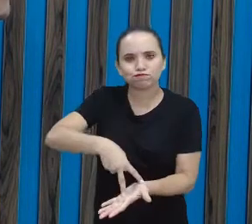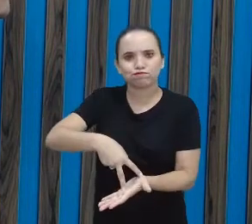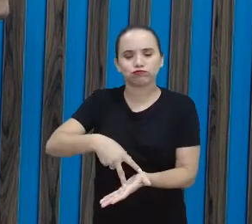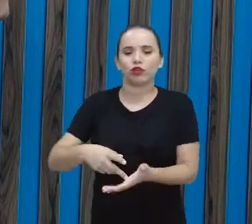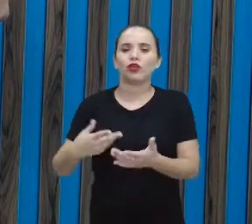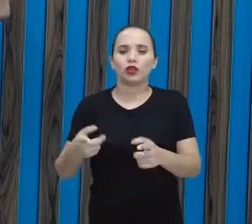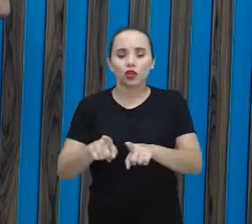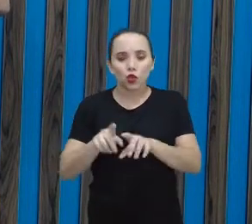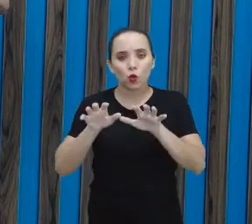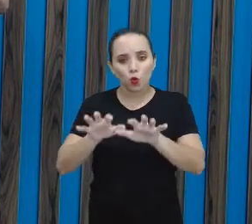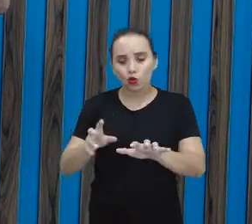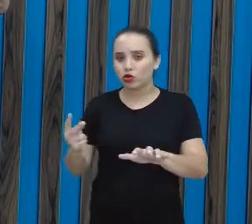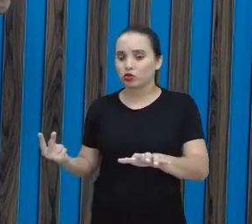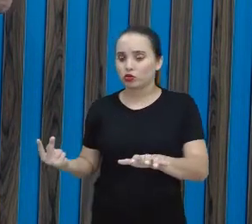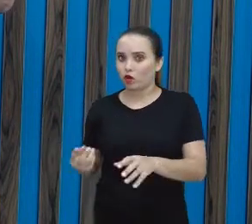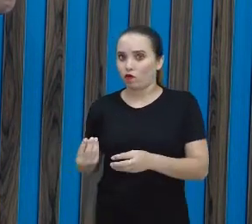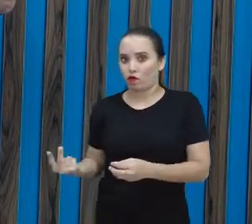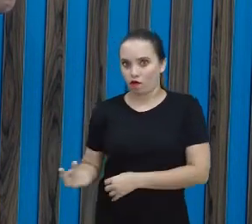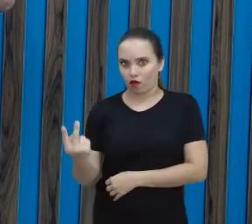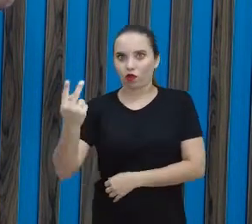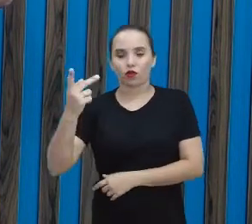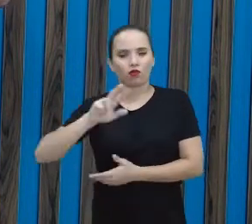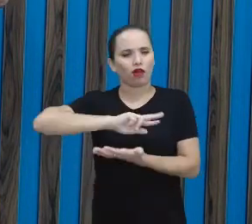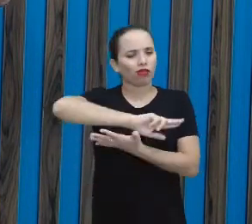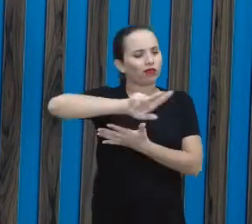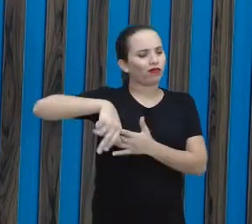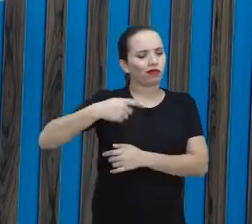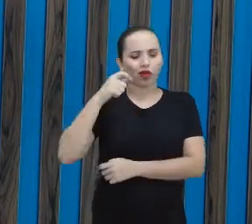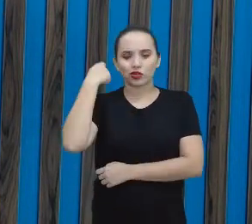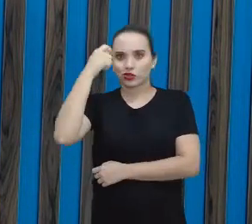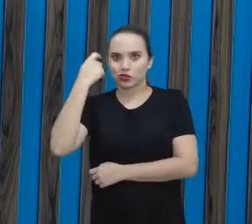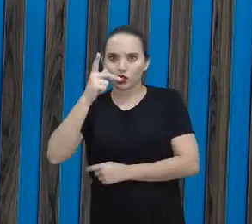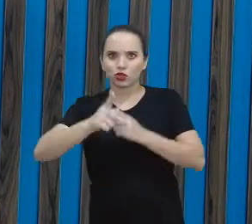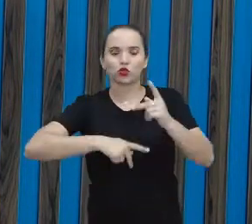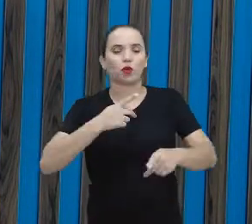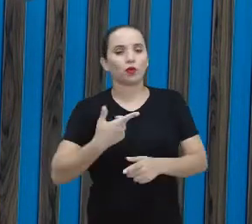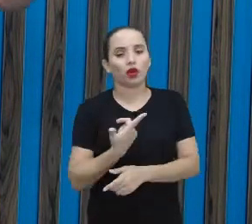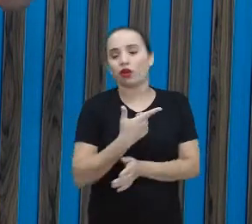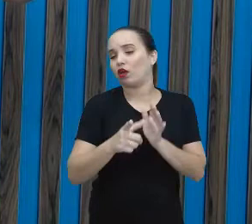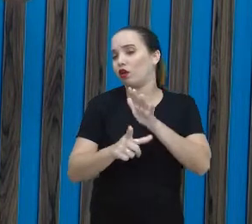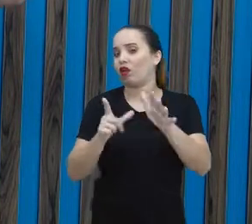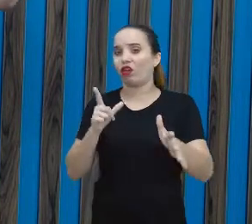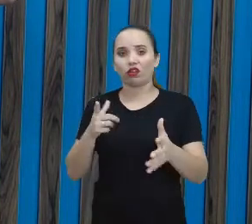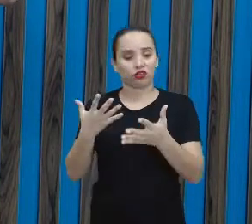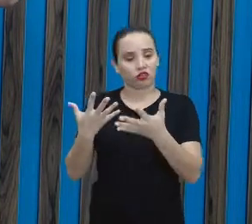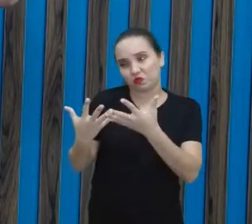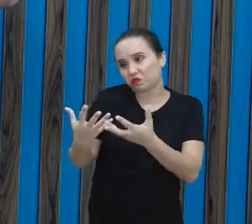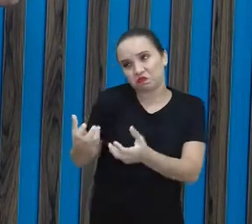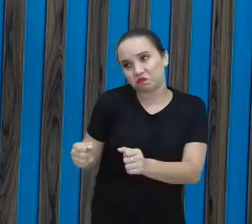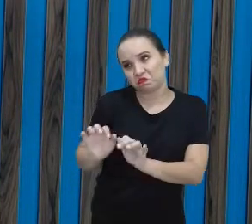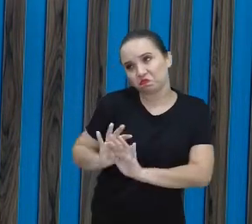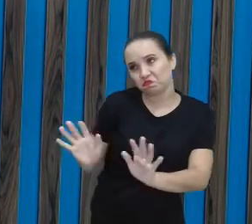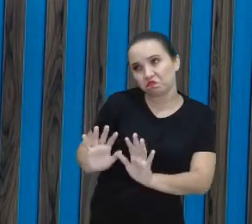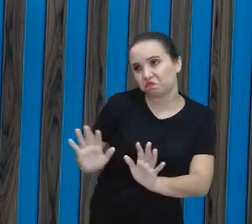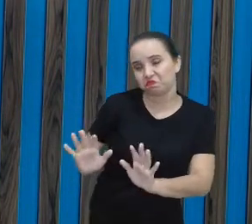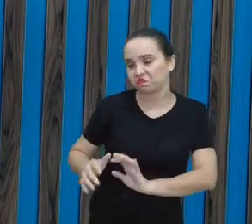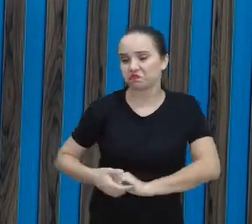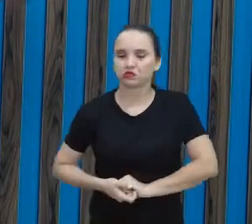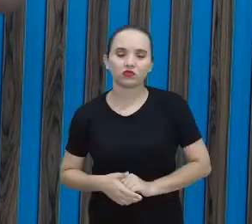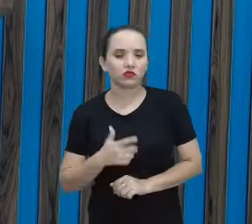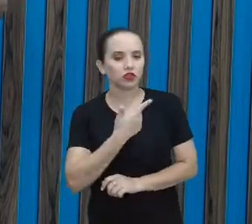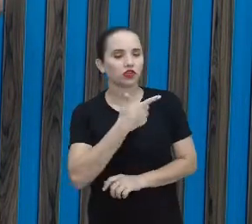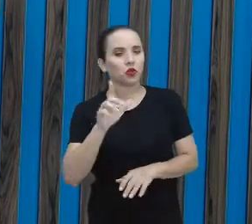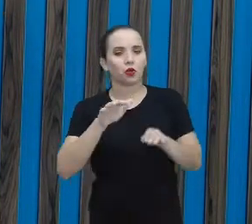artistas populares que não eram muito bem aceitos, né, pela sociedade, né, em outros níveis,